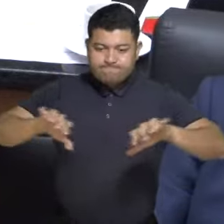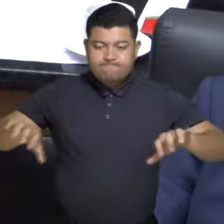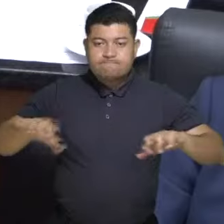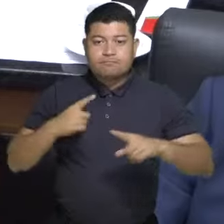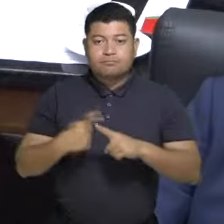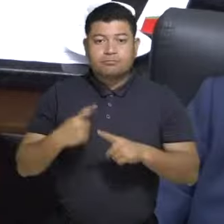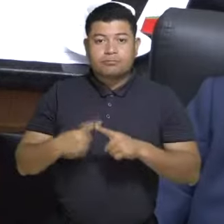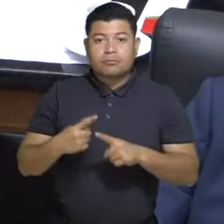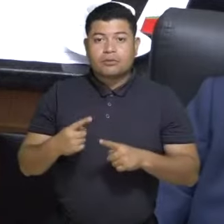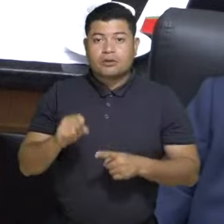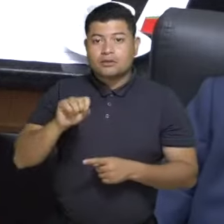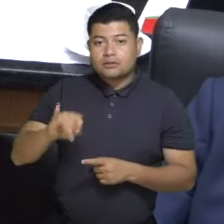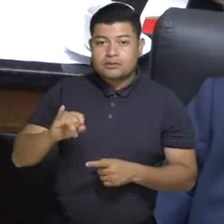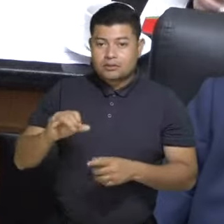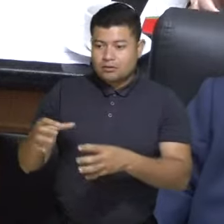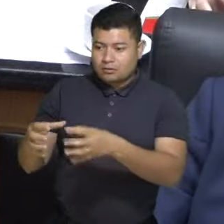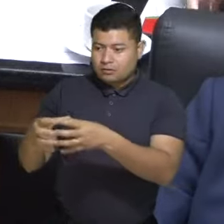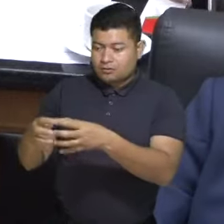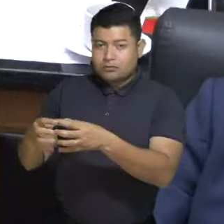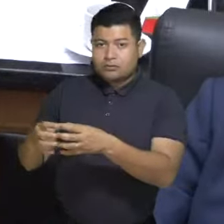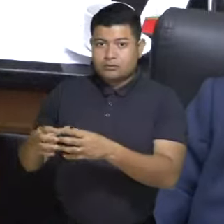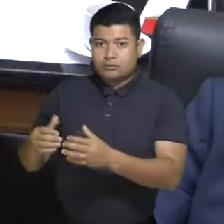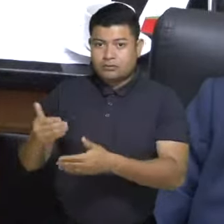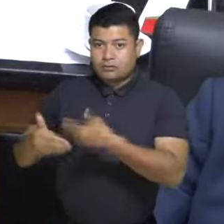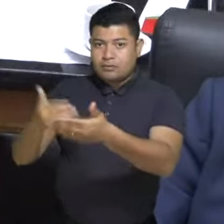votar só o escalonamento, nós não